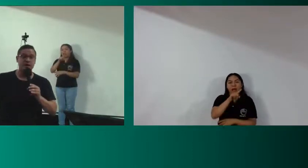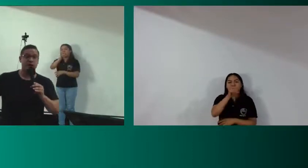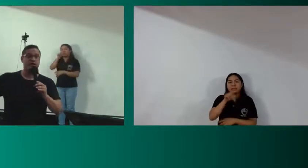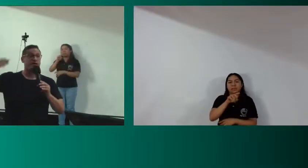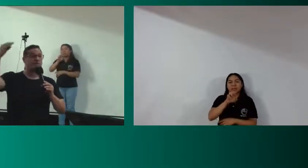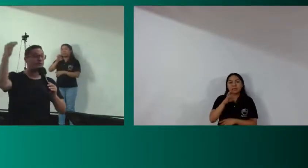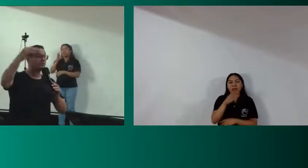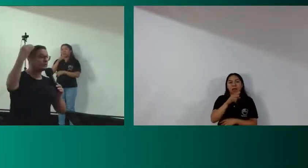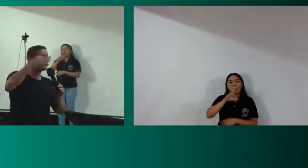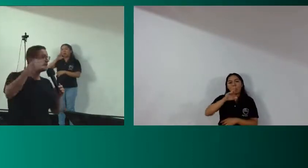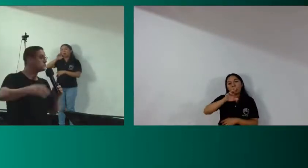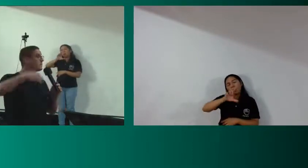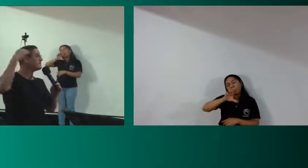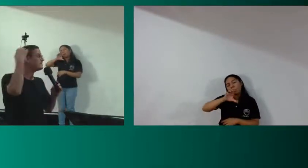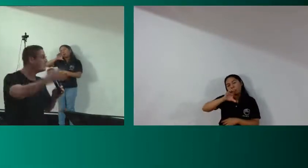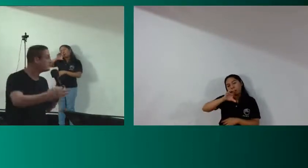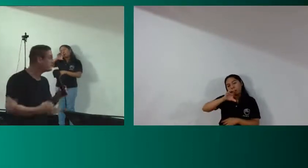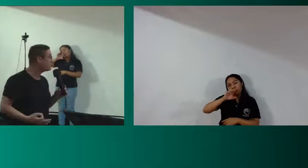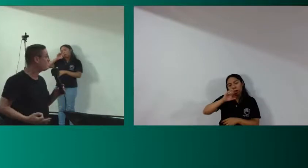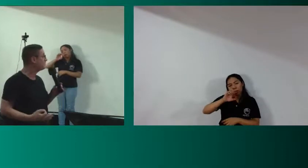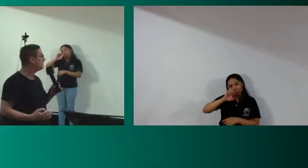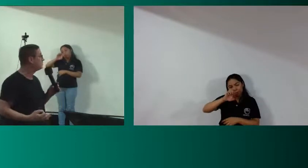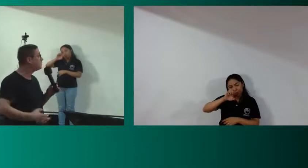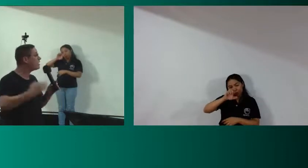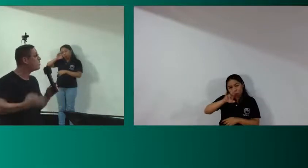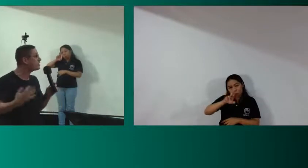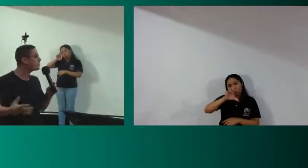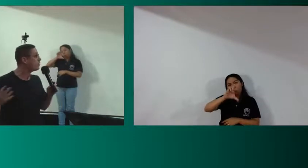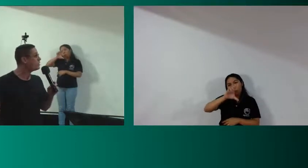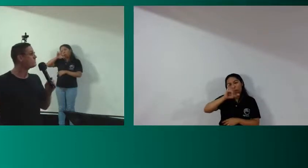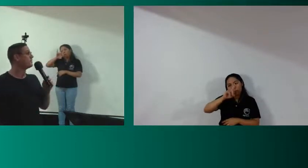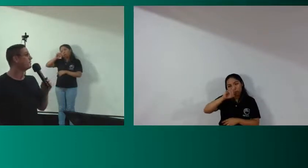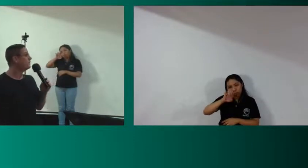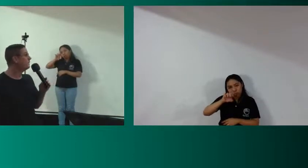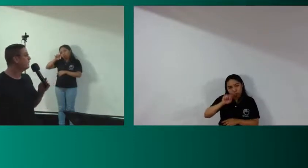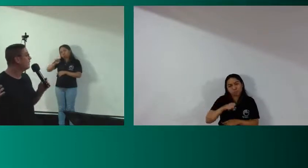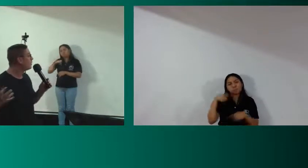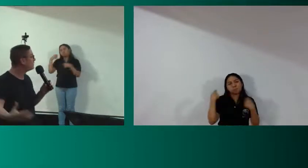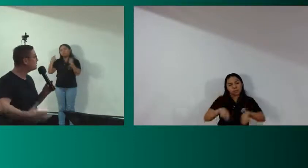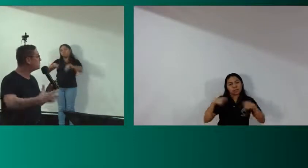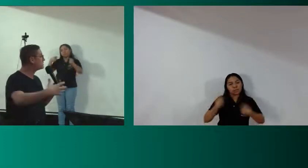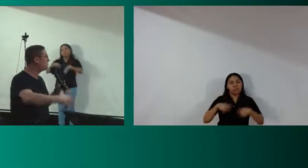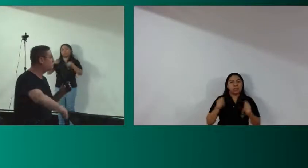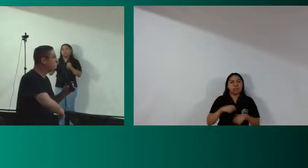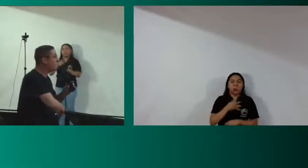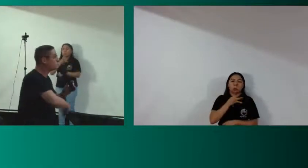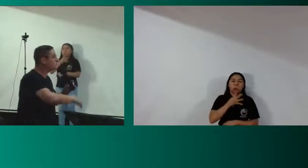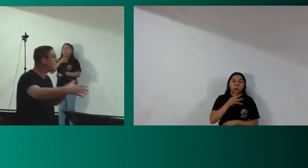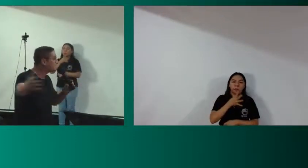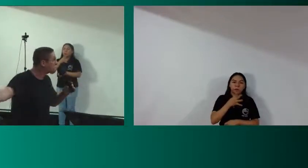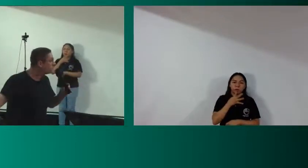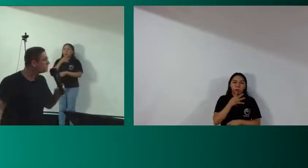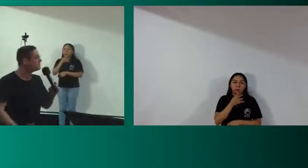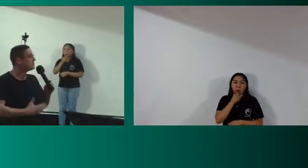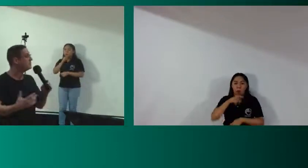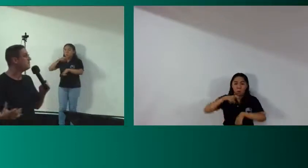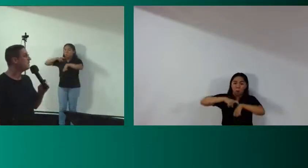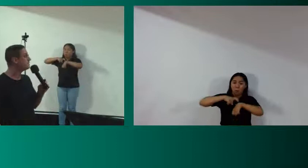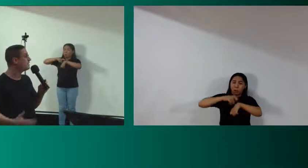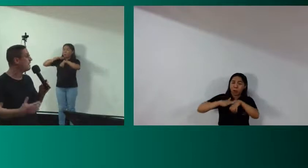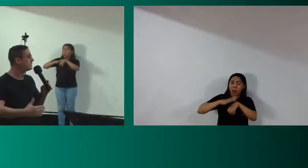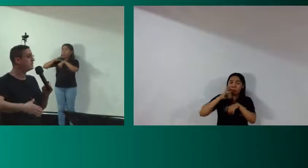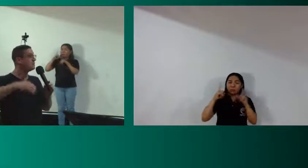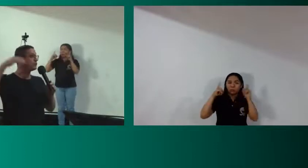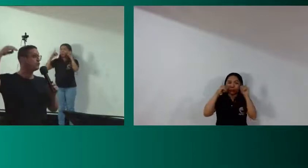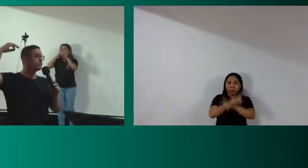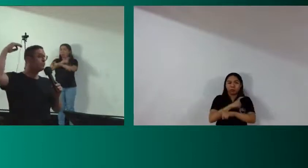conhecido aquele território da cidade precisa você conhecido não é qualquer coisa quando a gente tava nos momentos mais difíceis